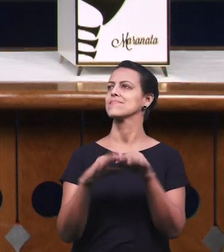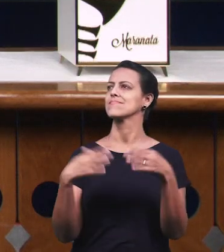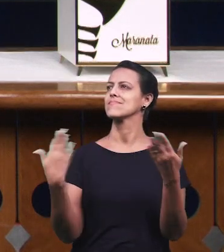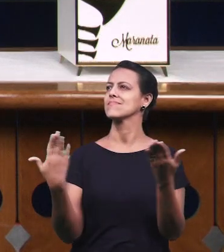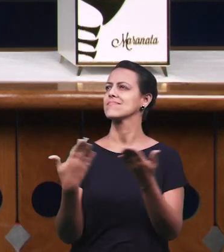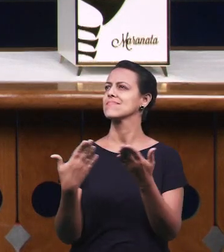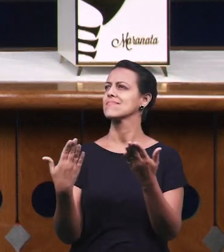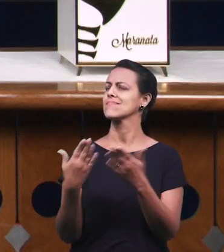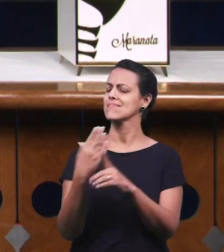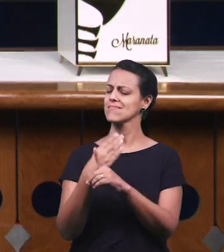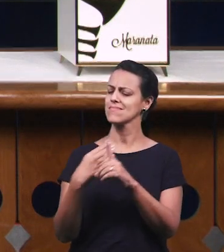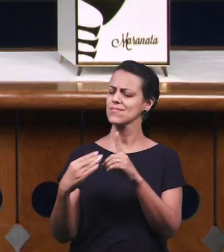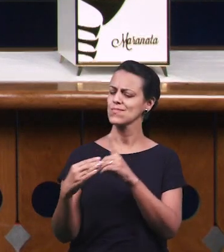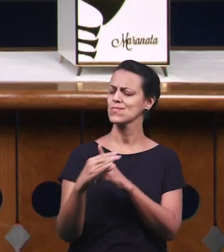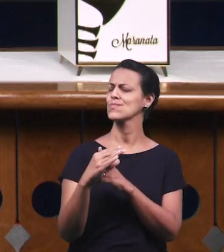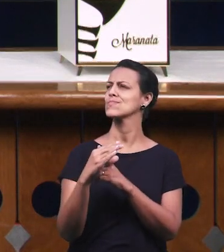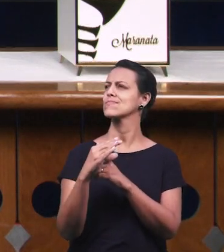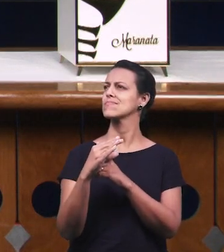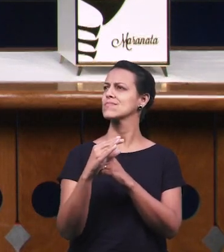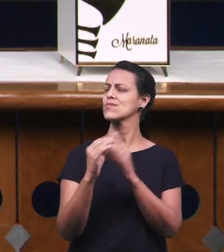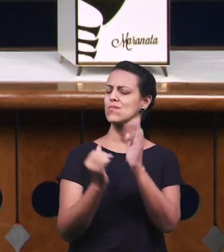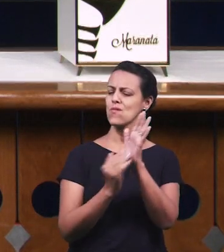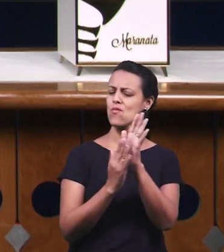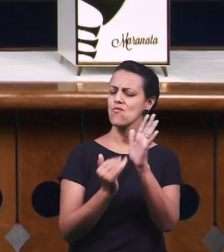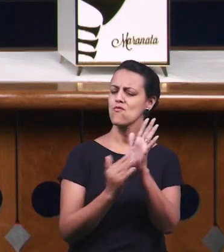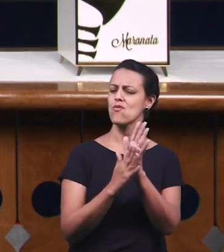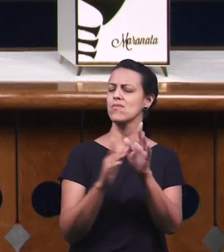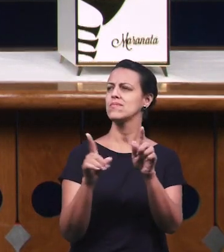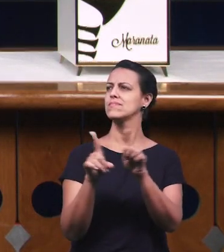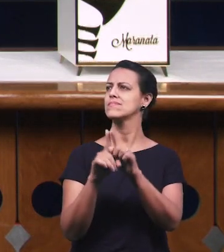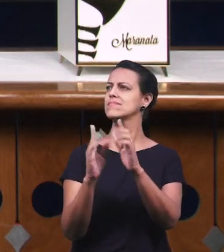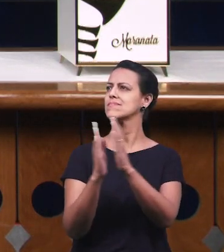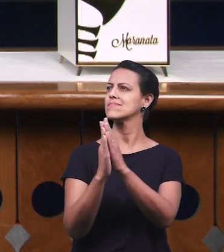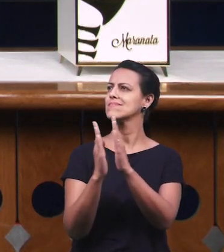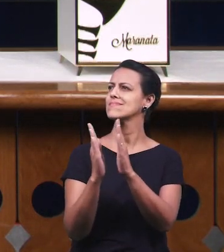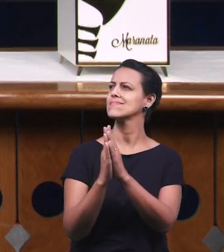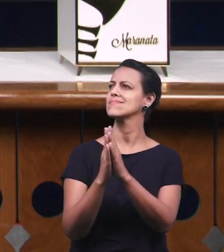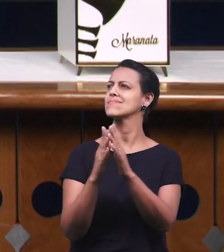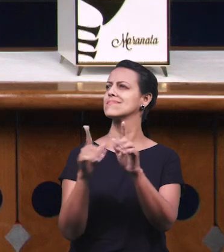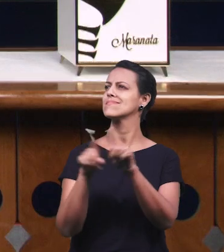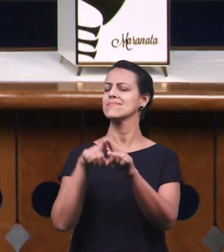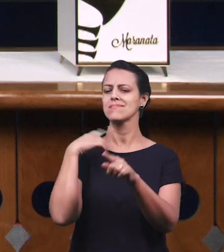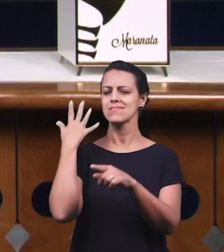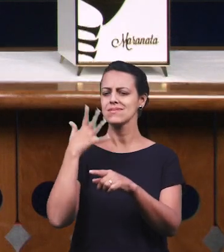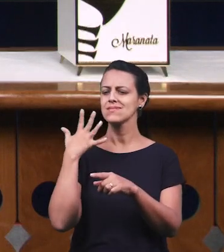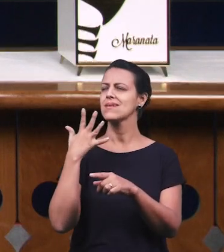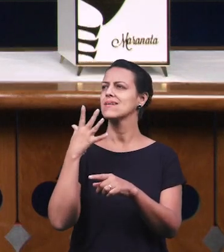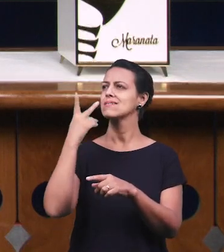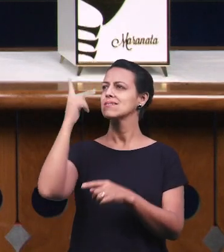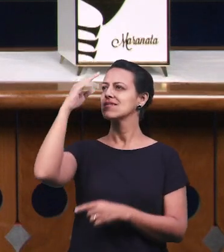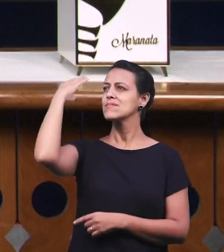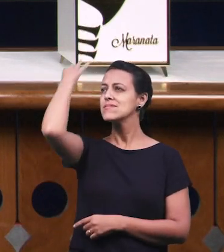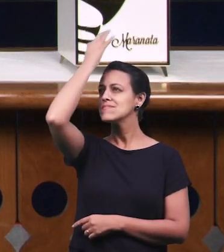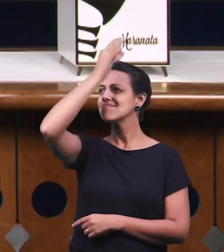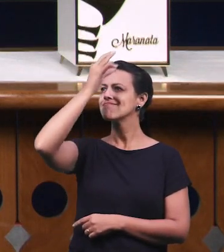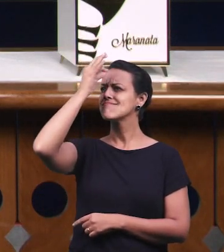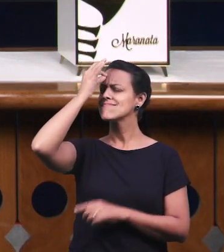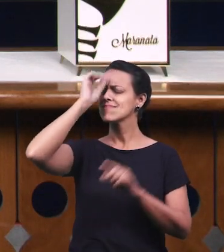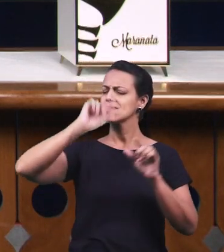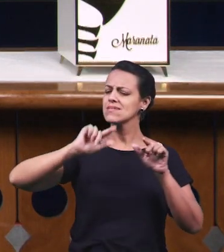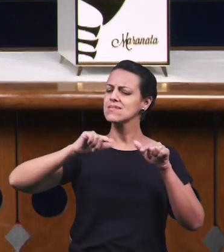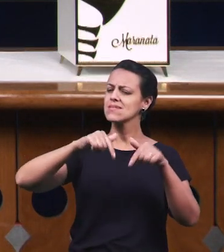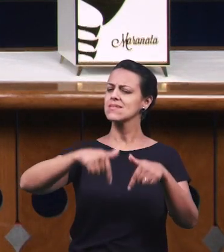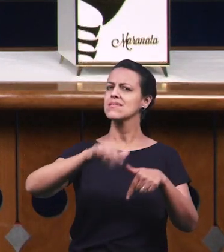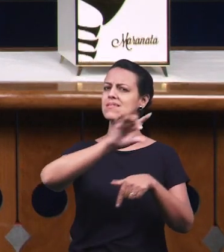neste culto, em cada louvor, em cada oração, na mensagem, o Espírito Santo opere em